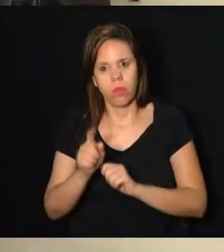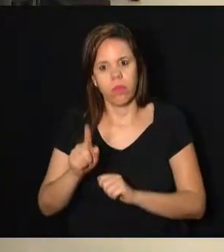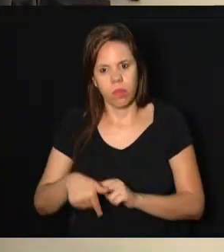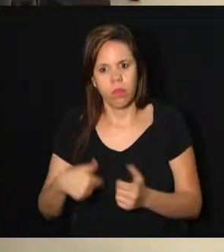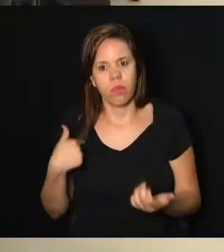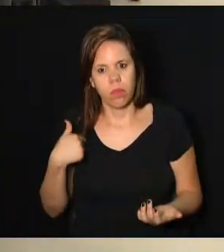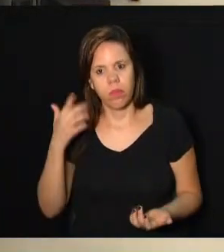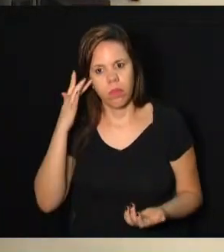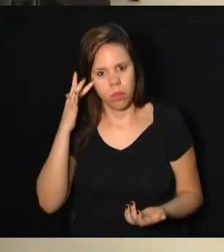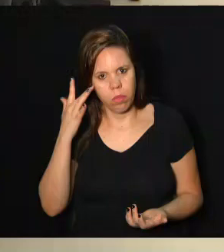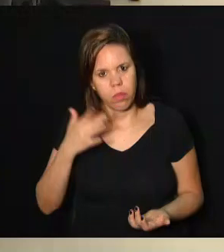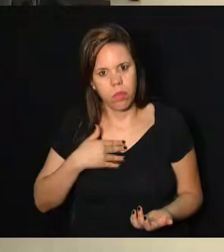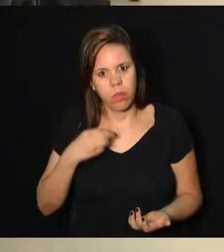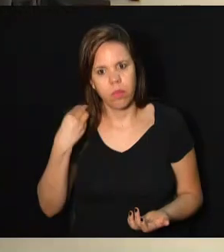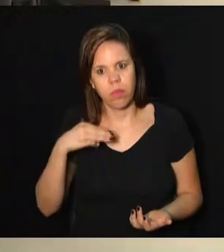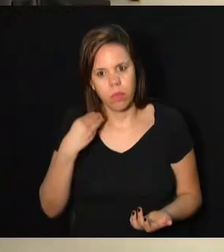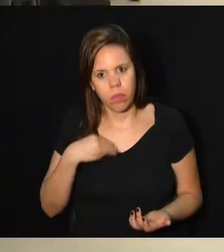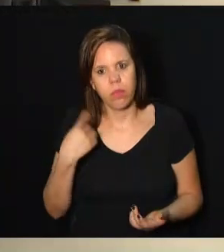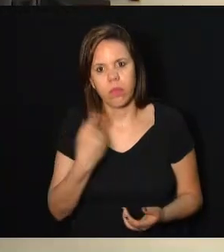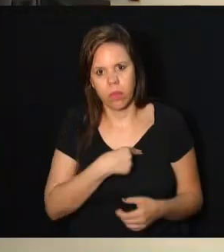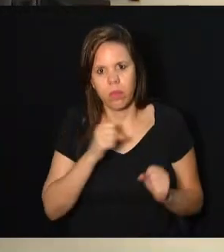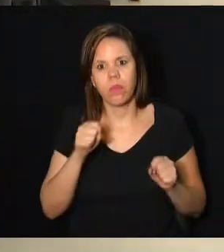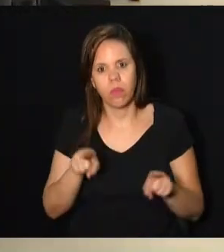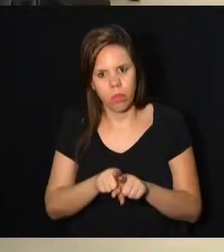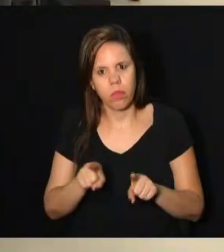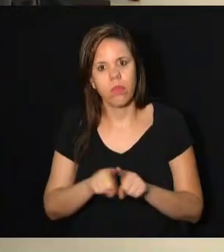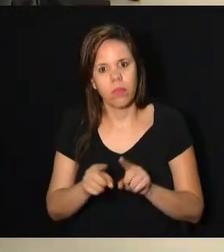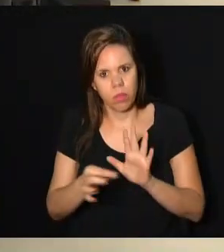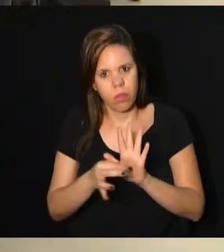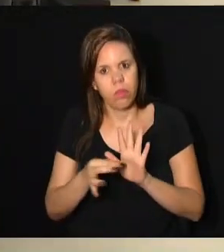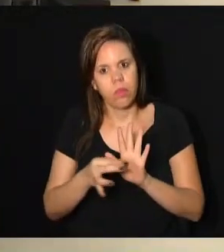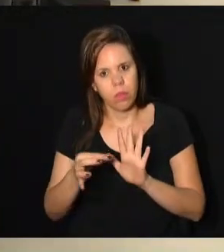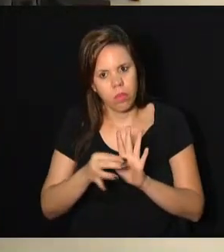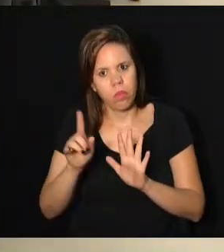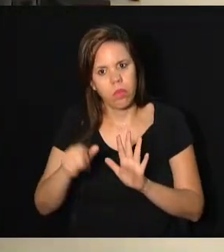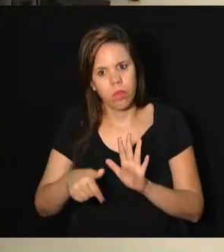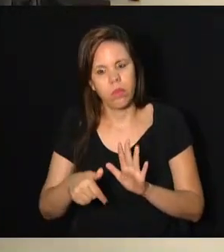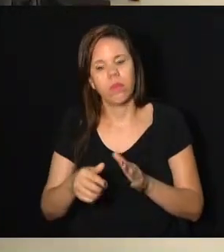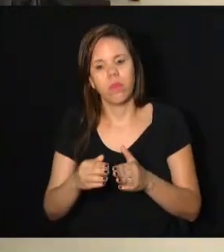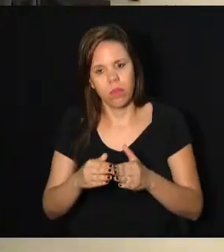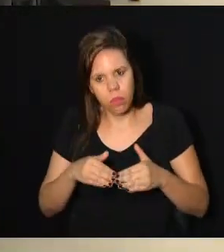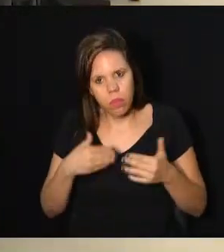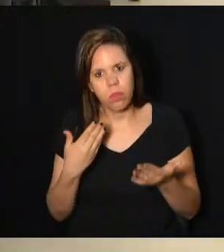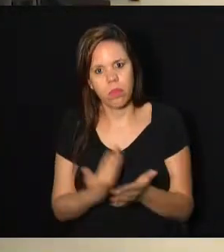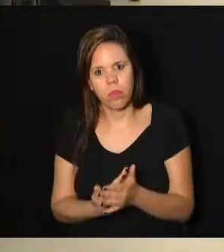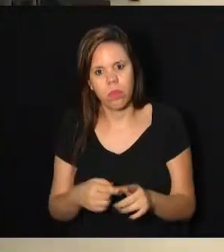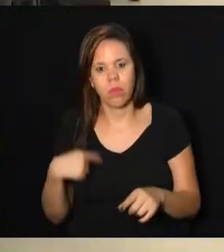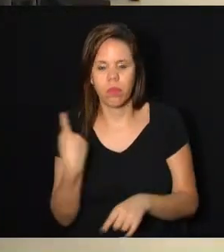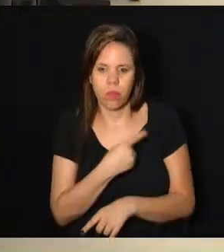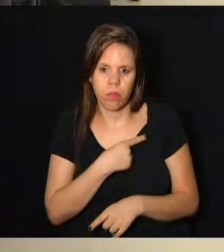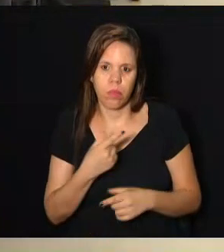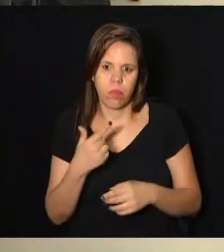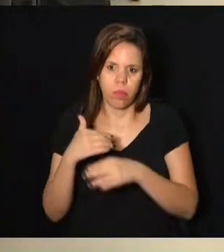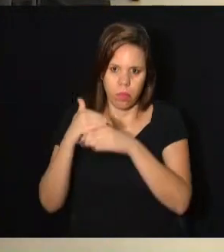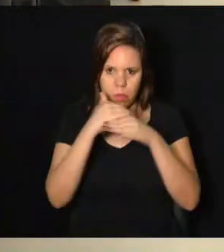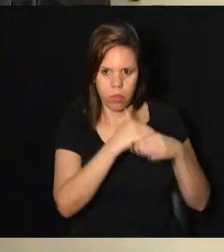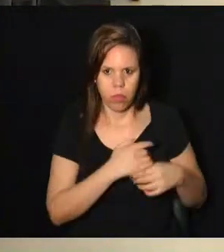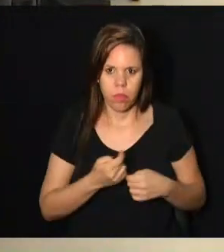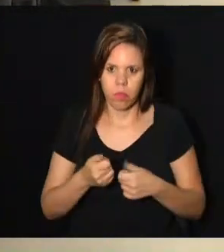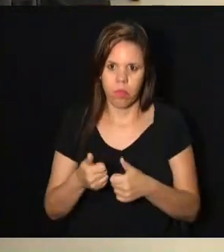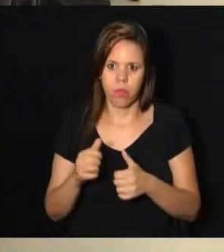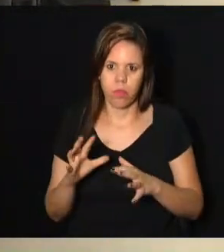mas diante disso, Mariana, eu acho que a gente pode até, a senhora pode sugerir aí emendas, mas aí nós estamos dando igualdade de